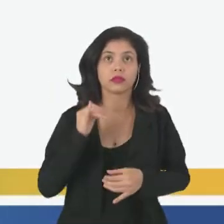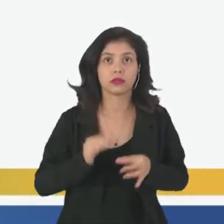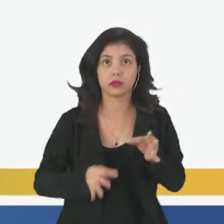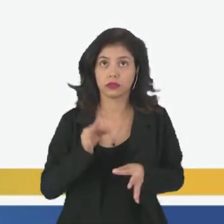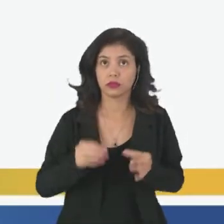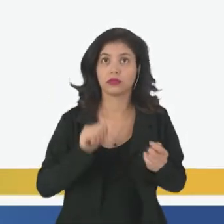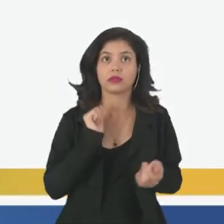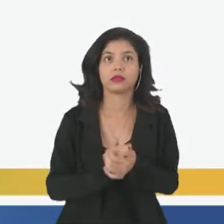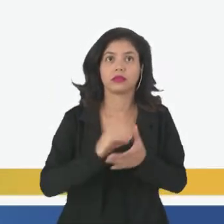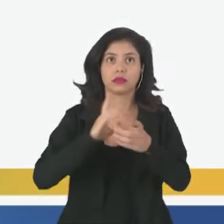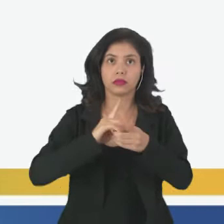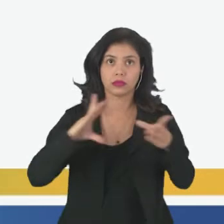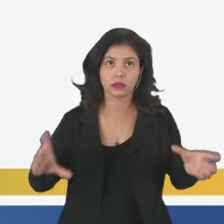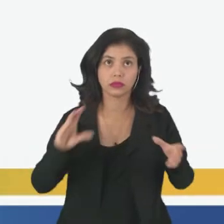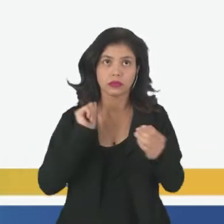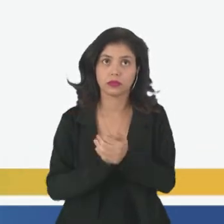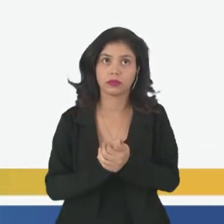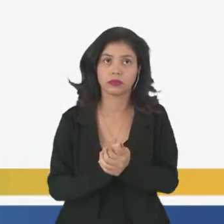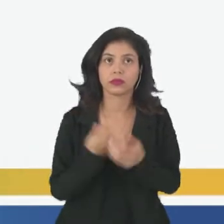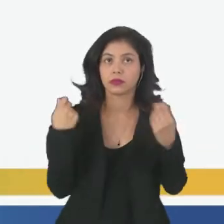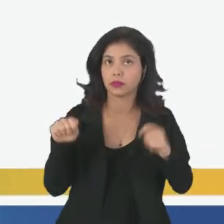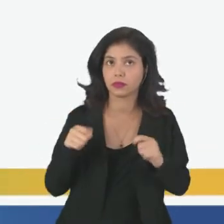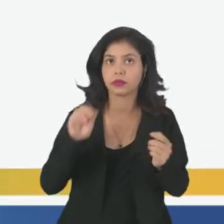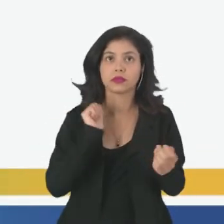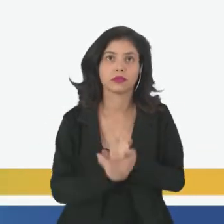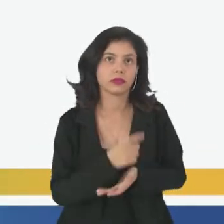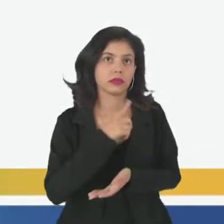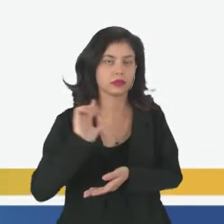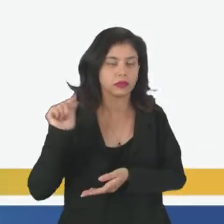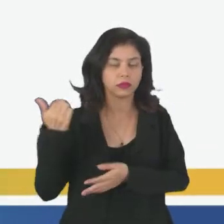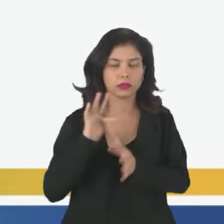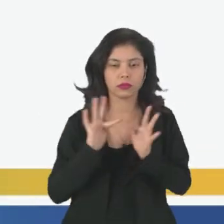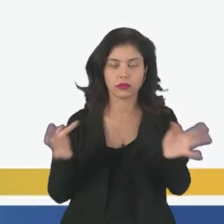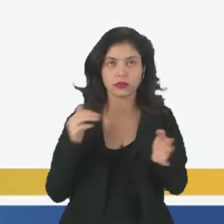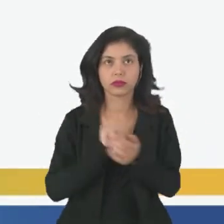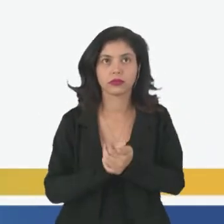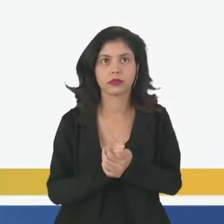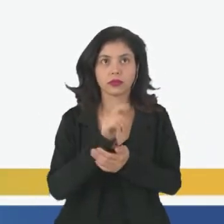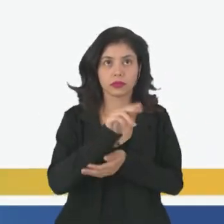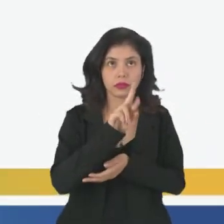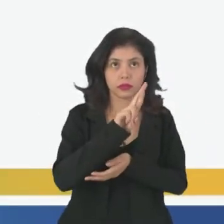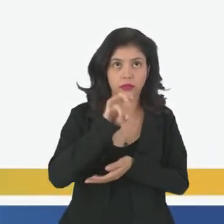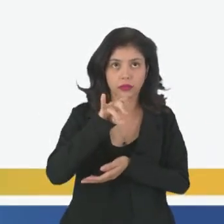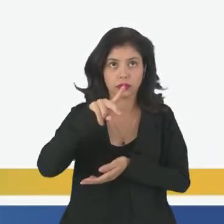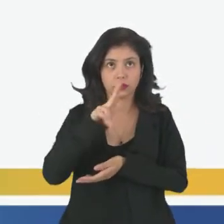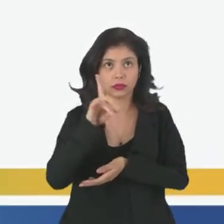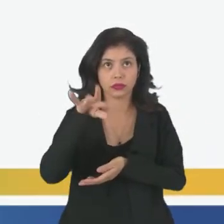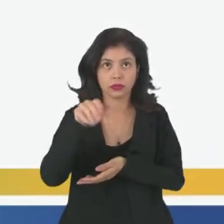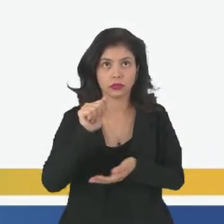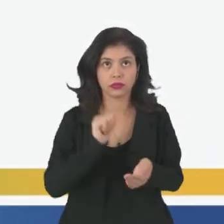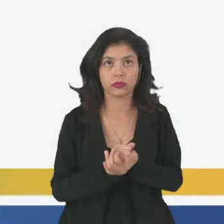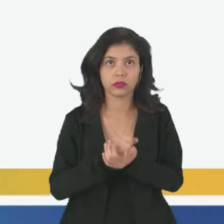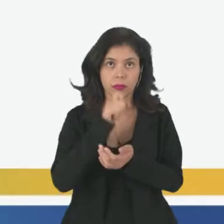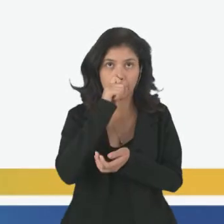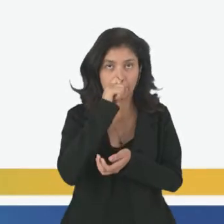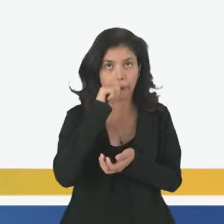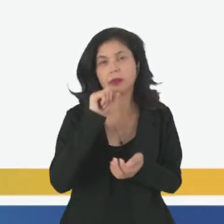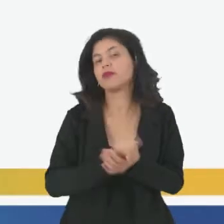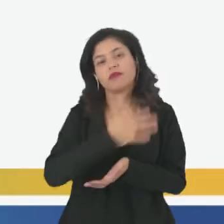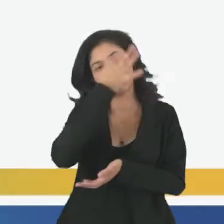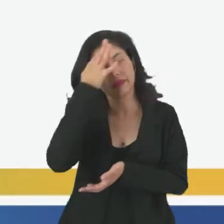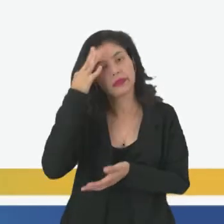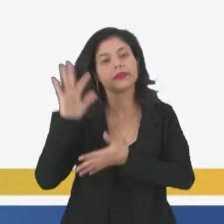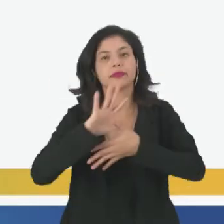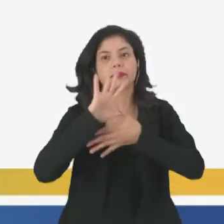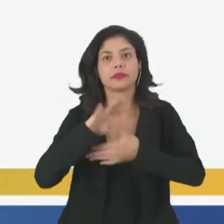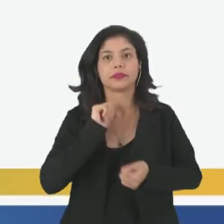faz a democracia necessária. E aí a gente tem outra frase que é de um filósofo americano chamado Reinhold